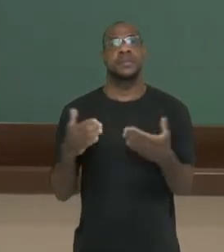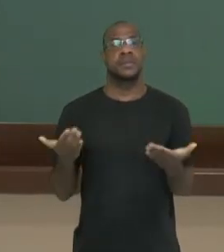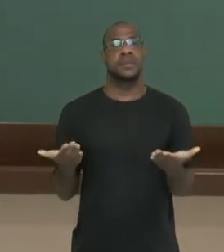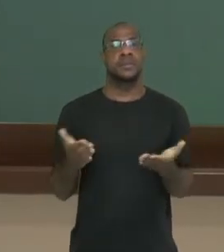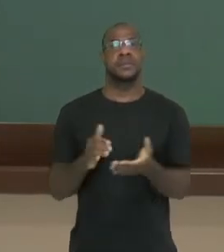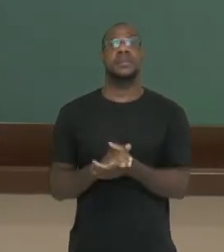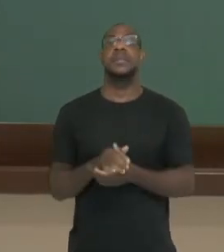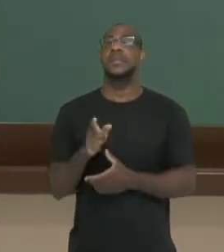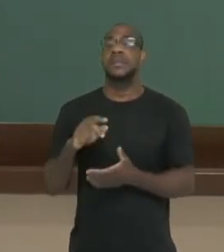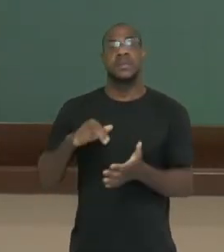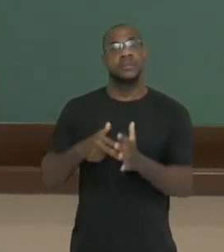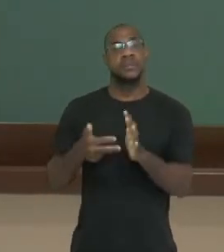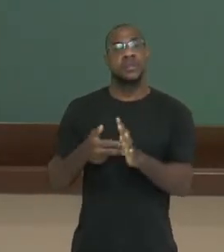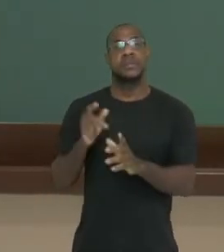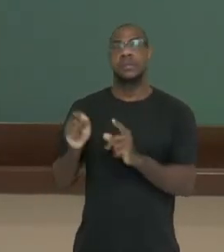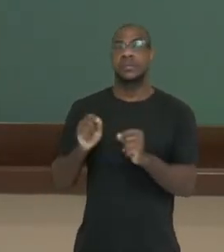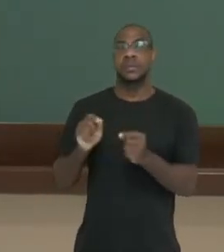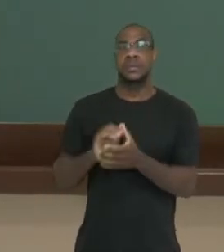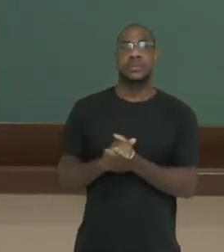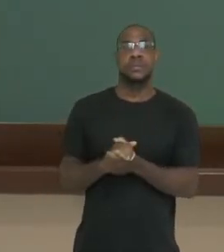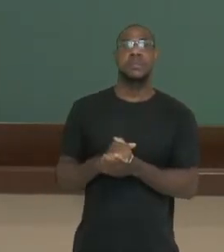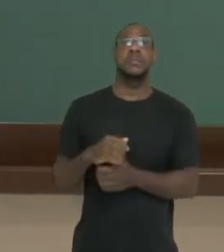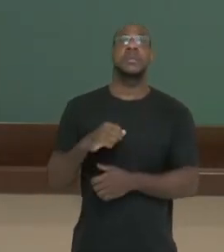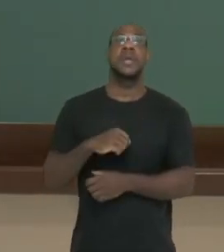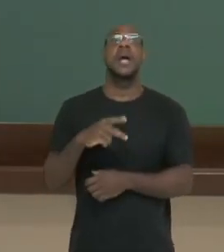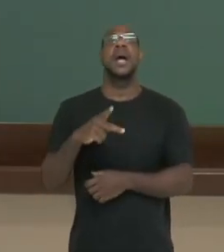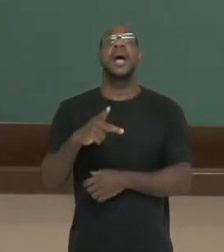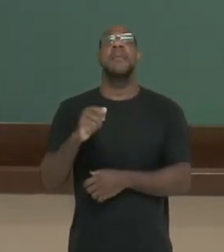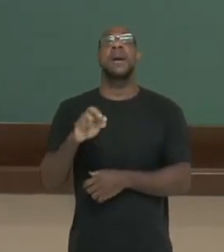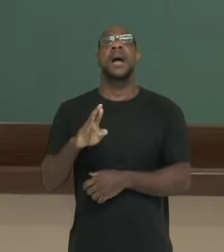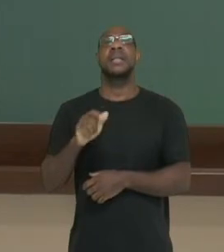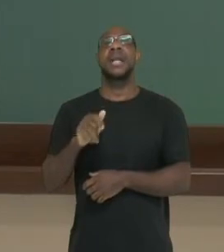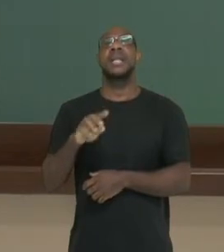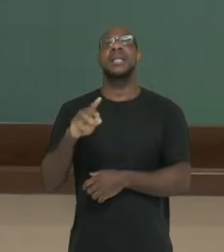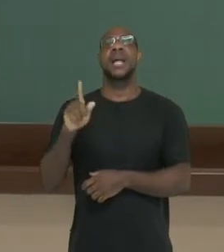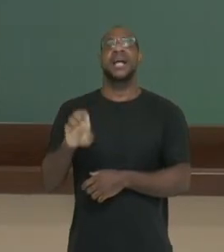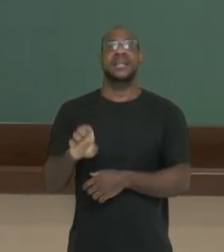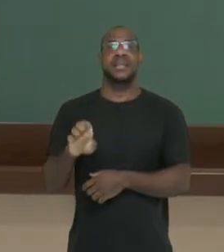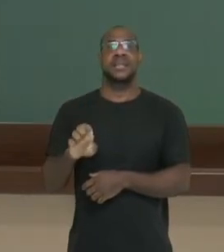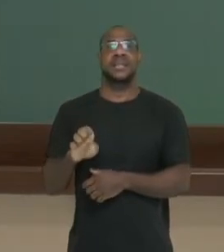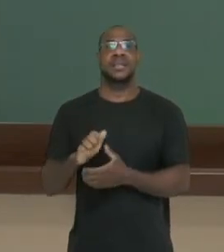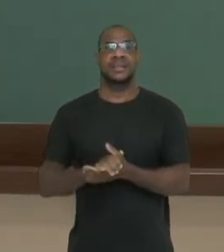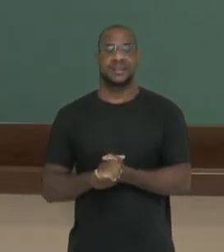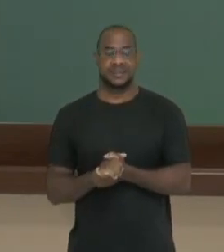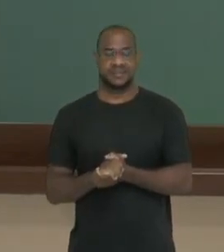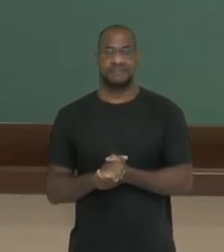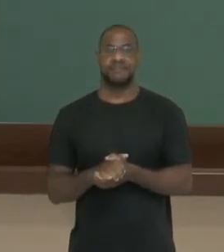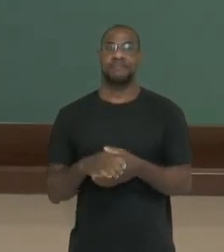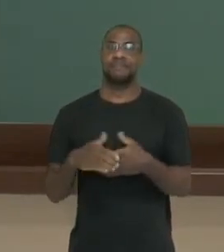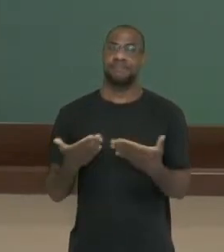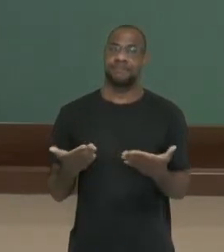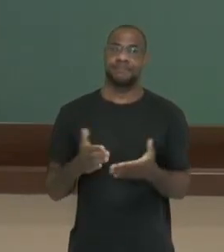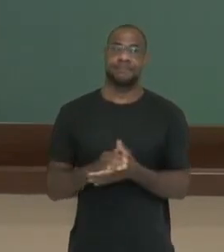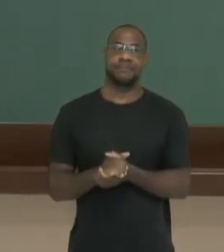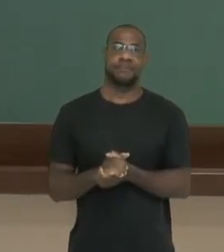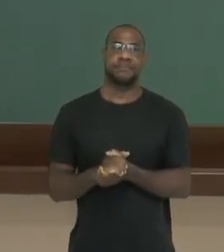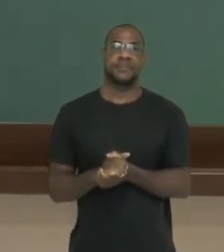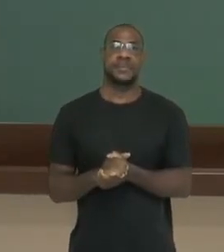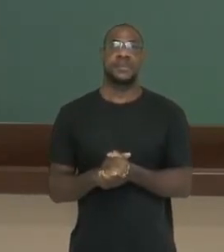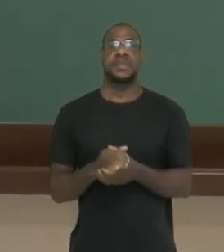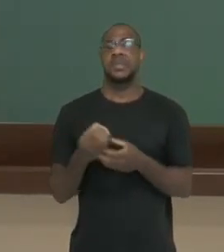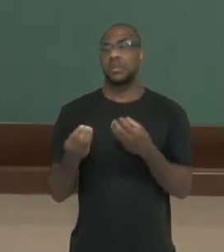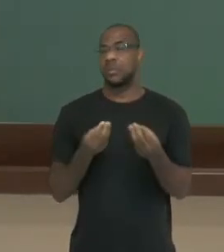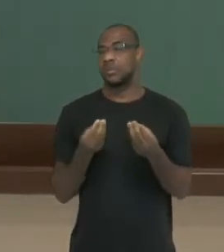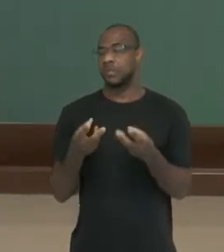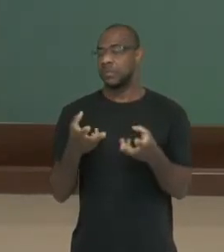nesse sentido, obviamente agiram com parcialidade, né? Eles não foram imparciais. Então, se vocês conseguiram captar